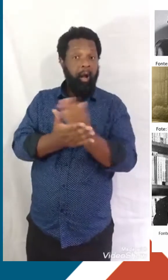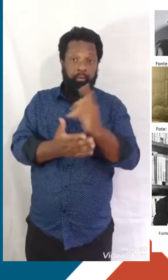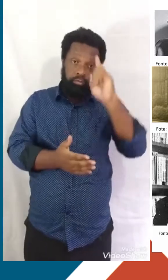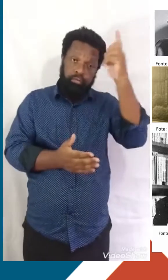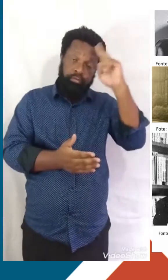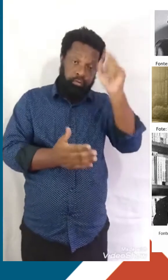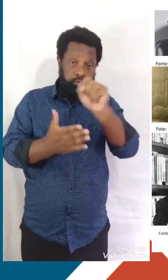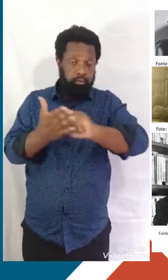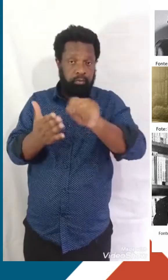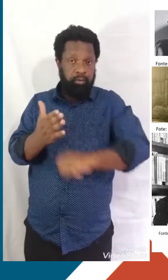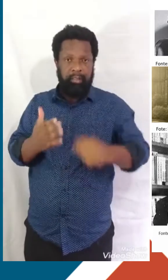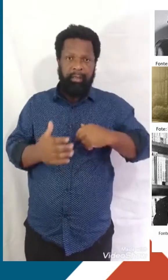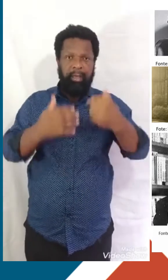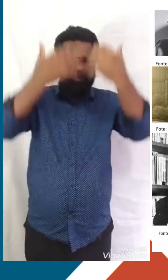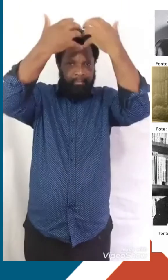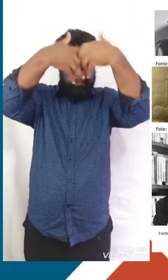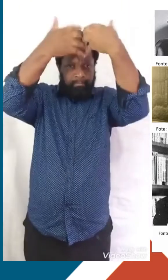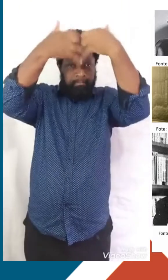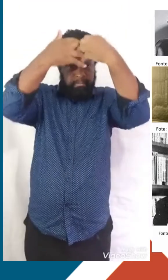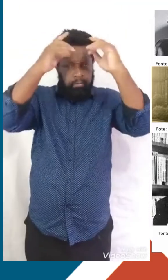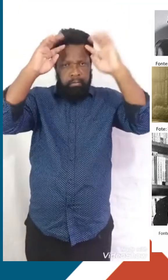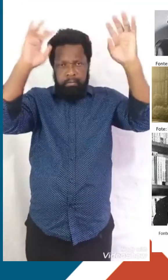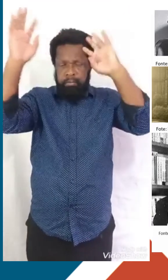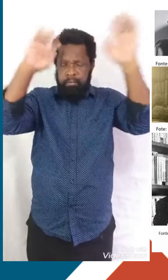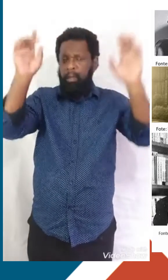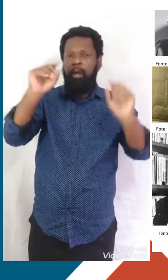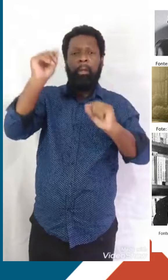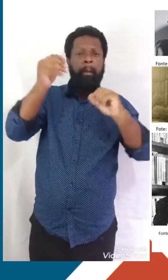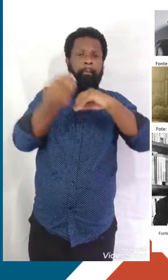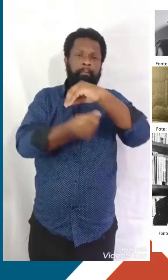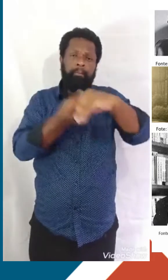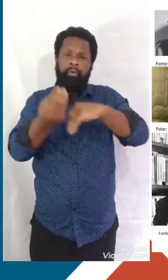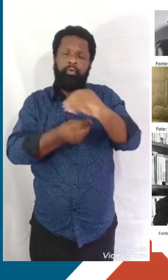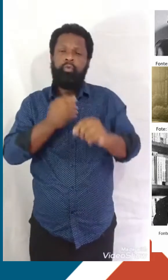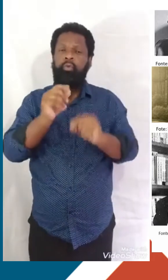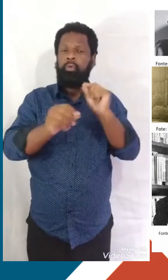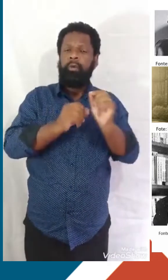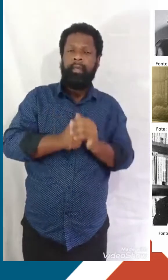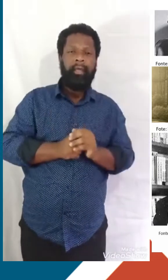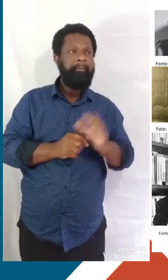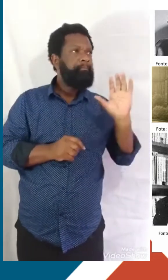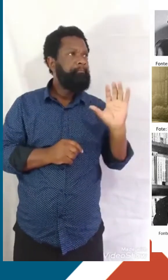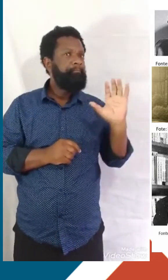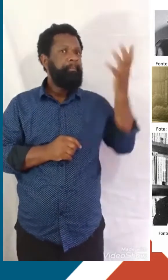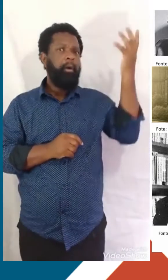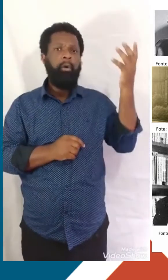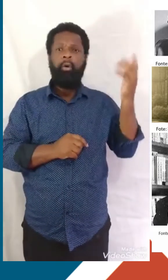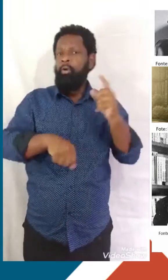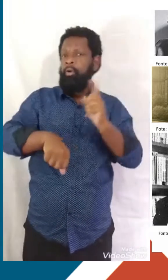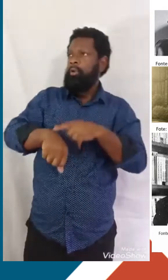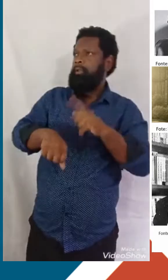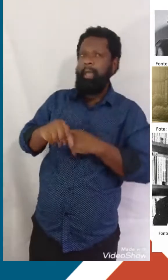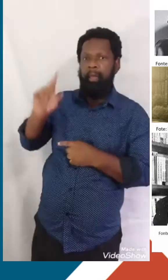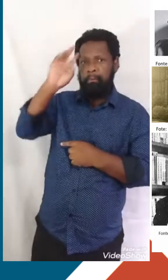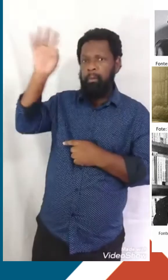fluxo de consciência, em que mescla-se os acontecimentos, o tempo,